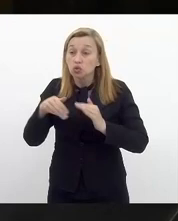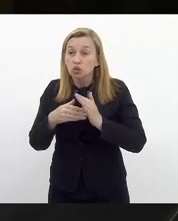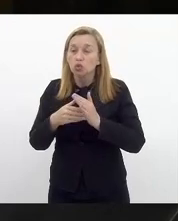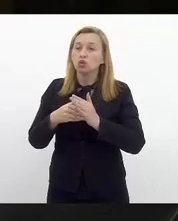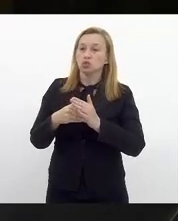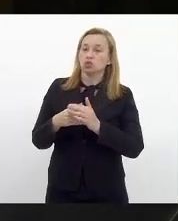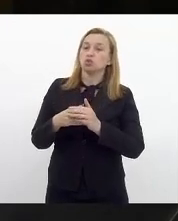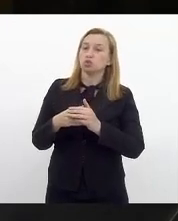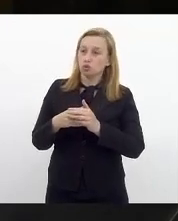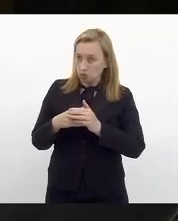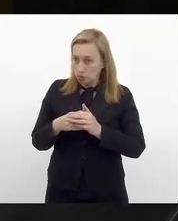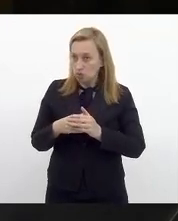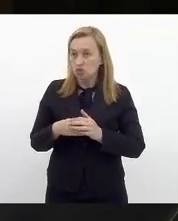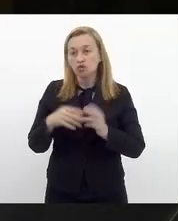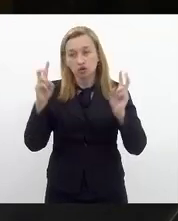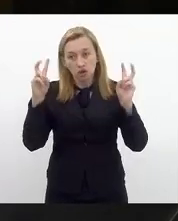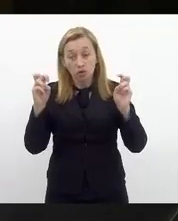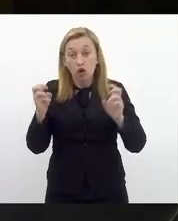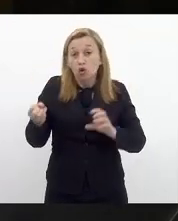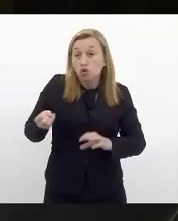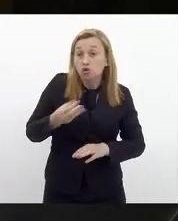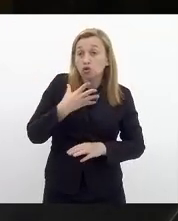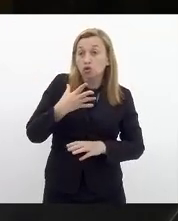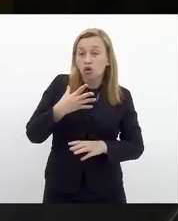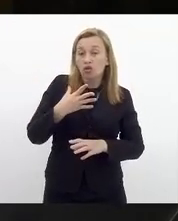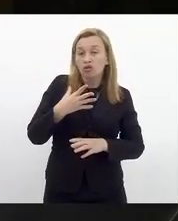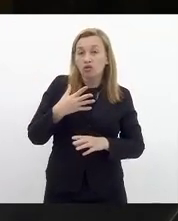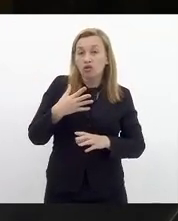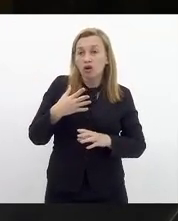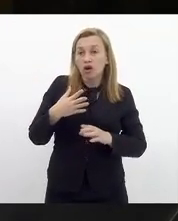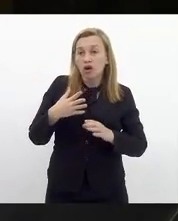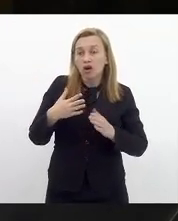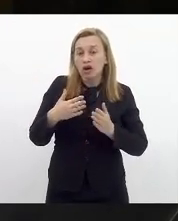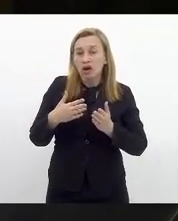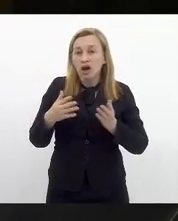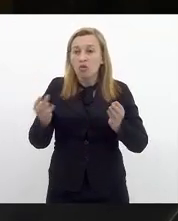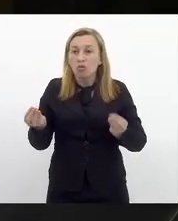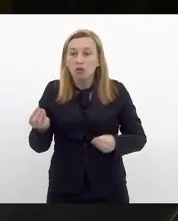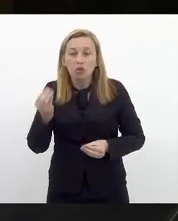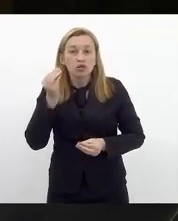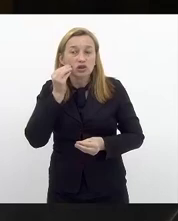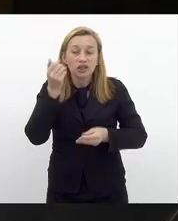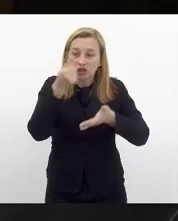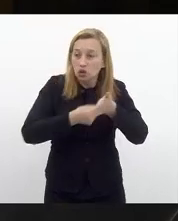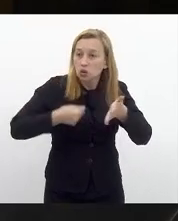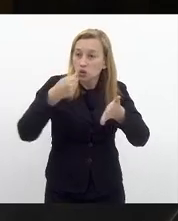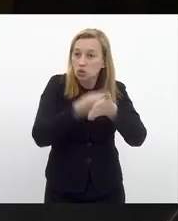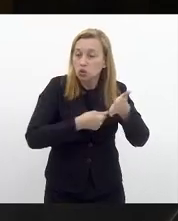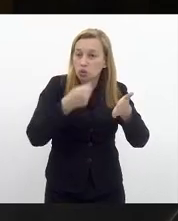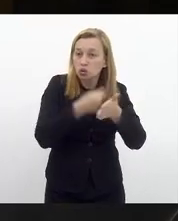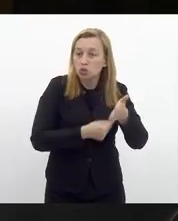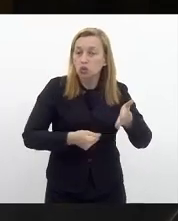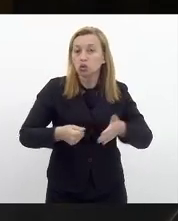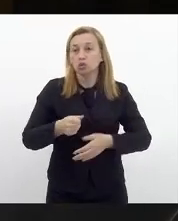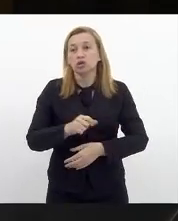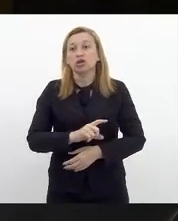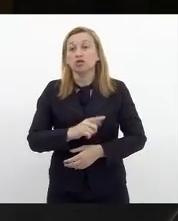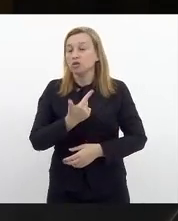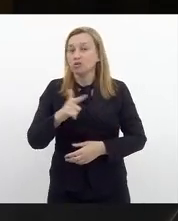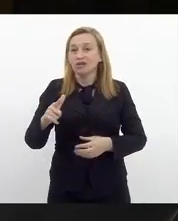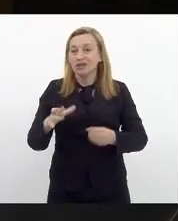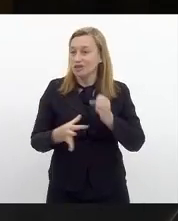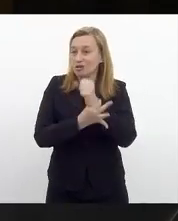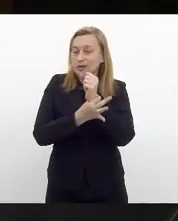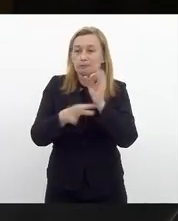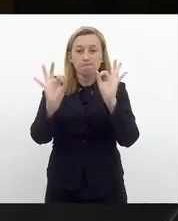isso é só uma para os novos é uma janela de oportunidade de luta e não não tem nenhuma